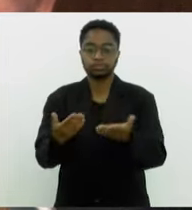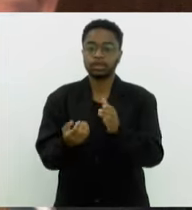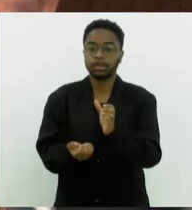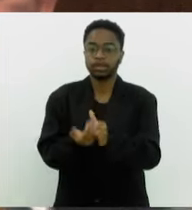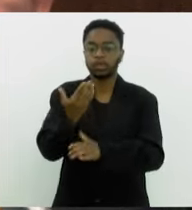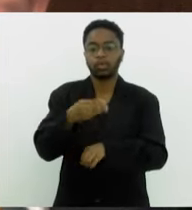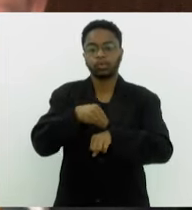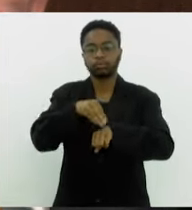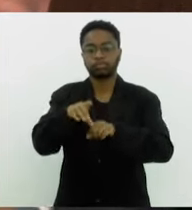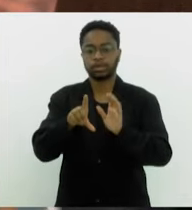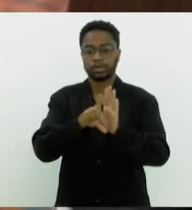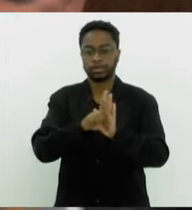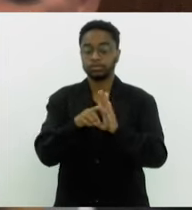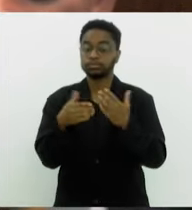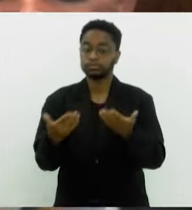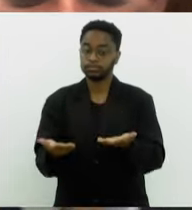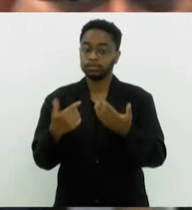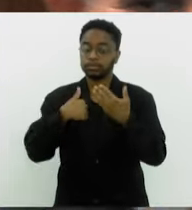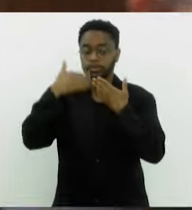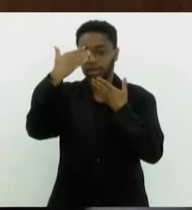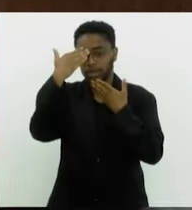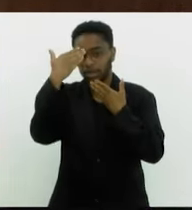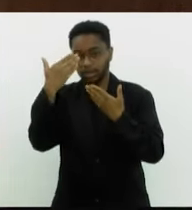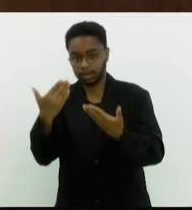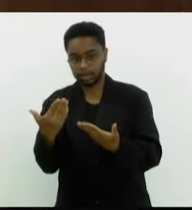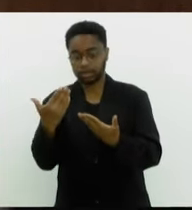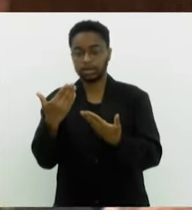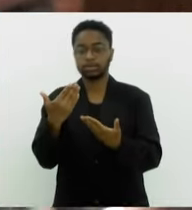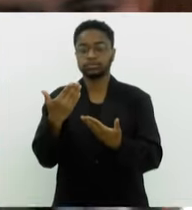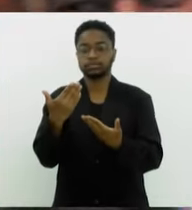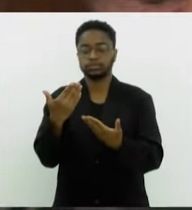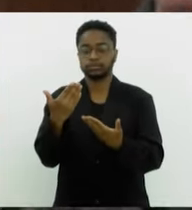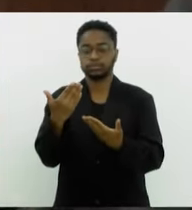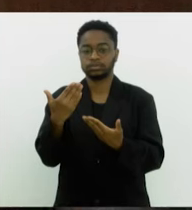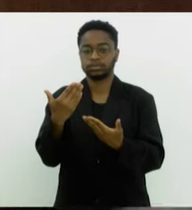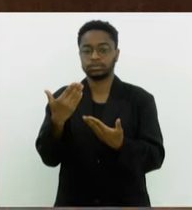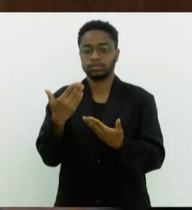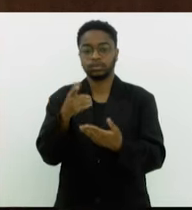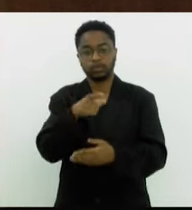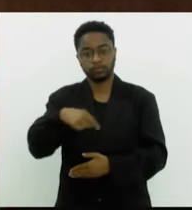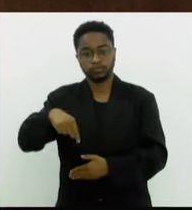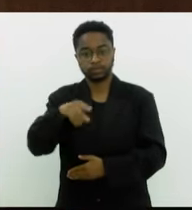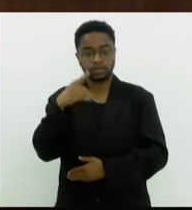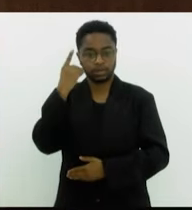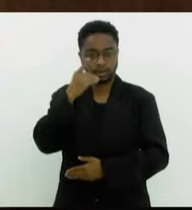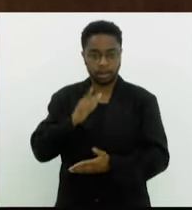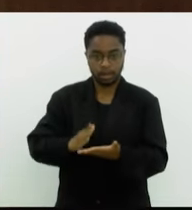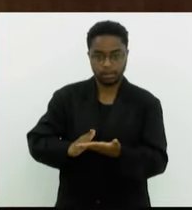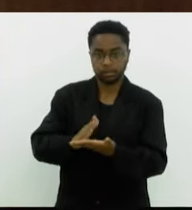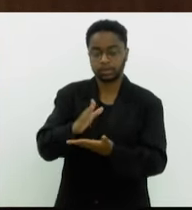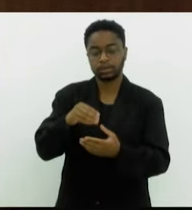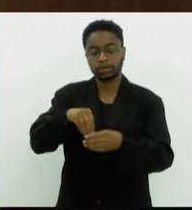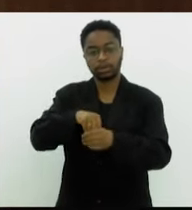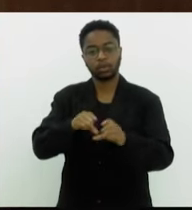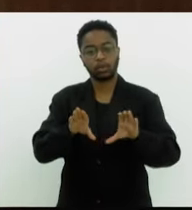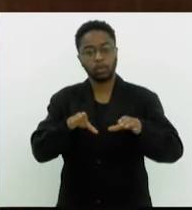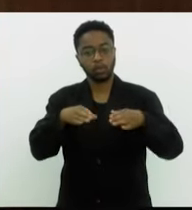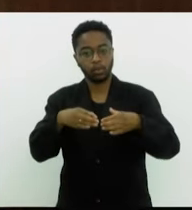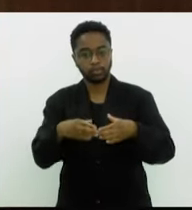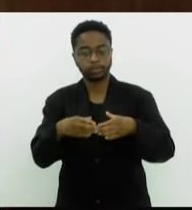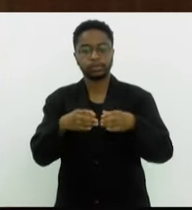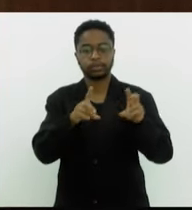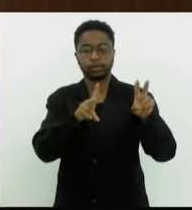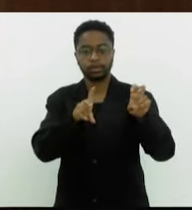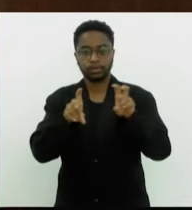indicação legislativa. Então, agradecer aqui, desde já, a aprovação na comissão temática e